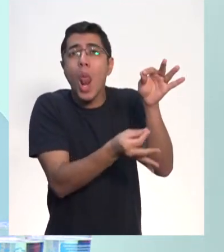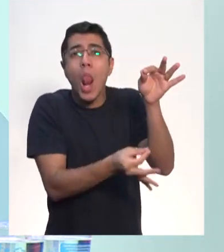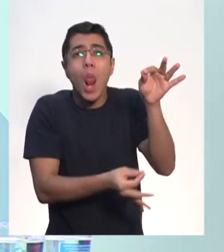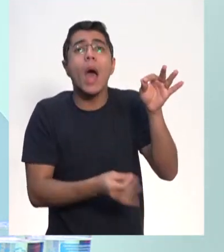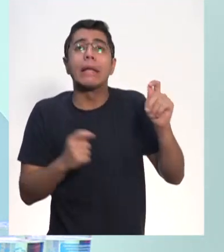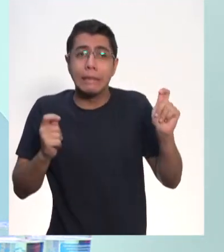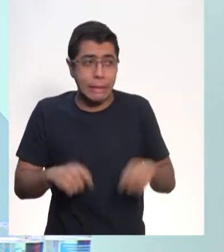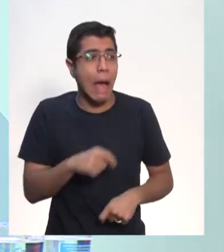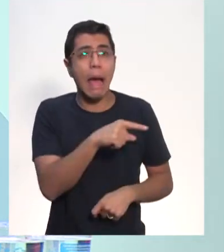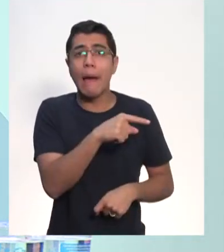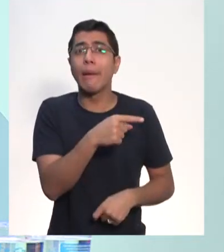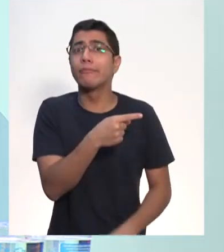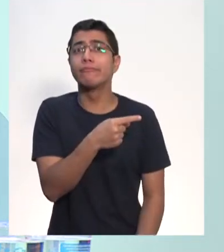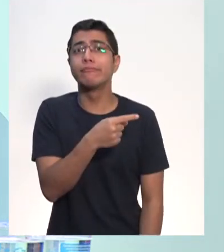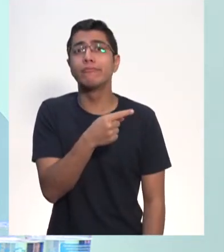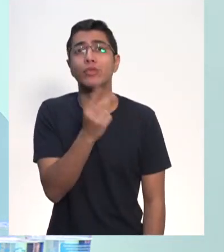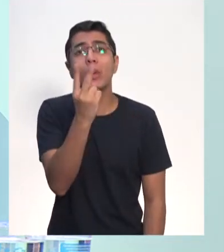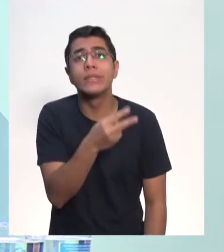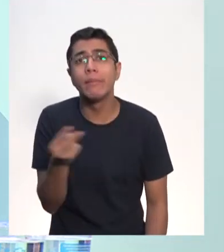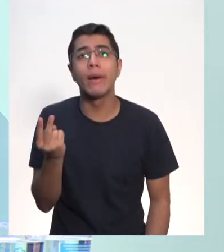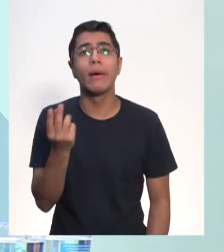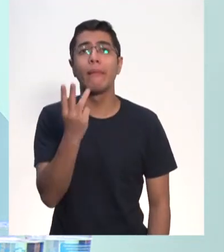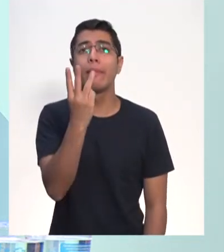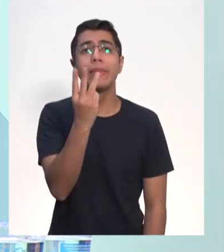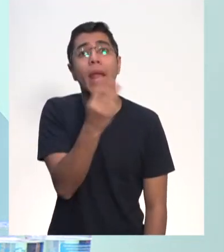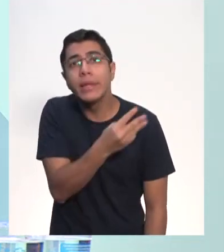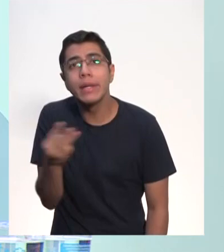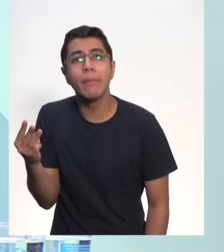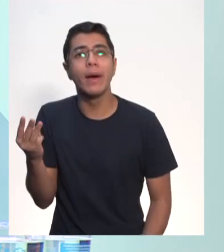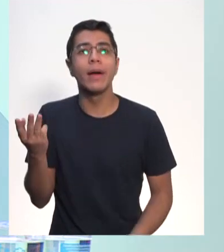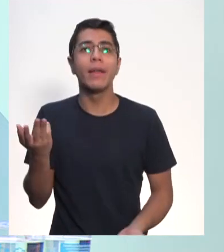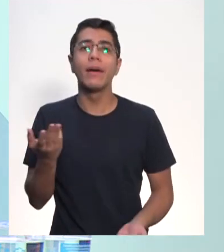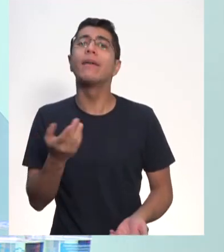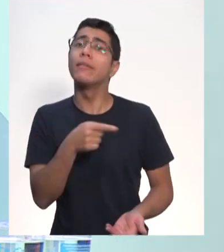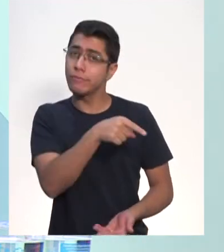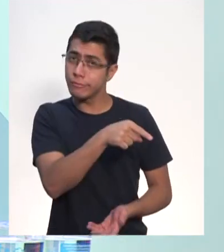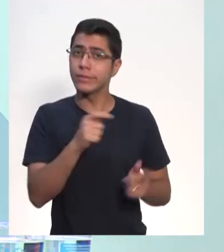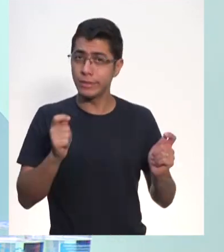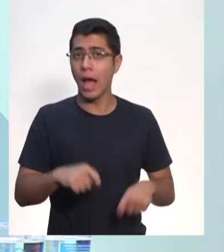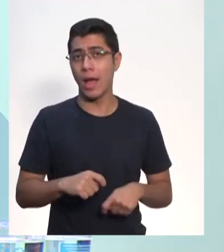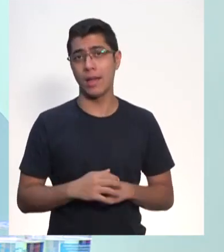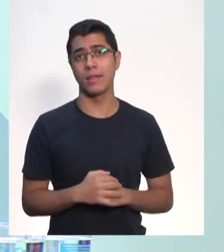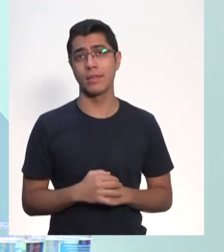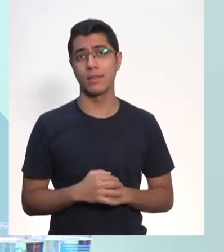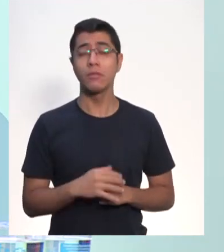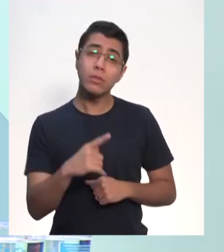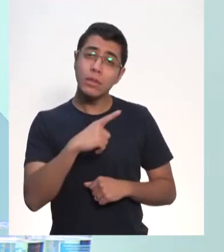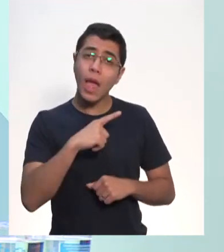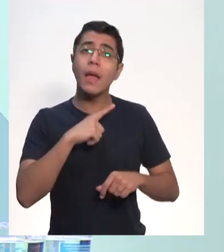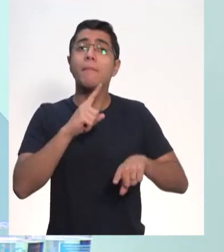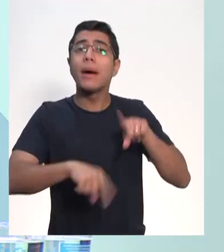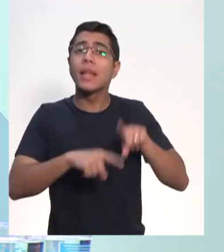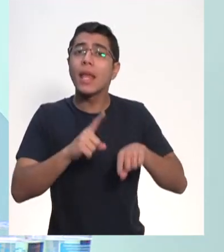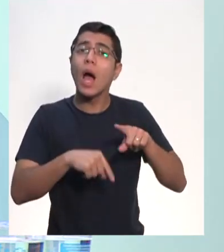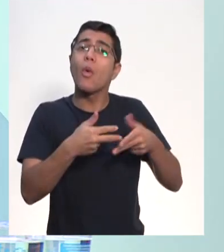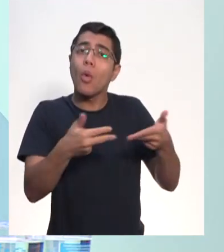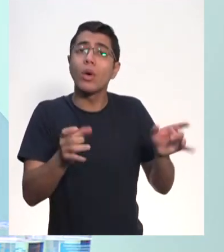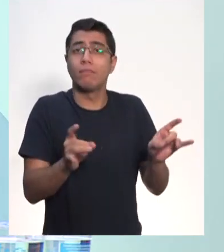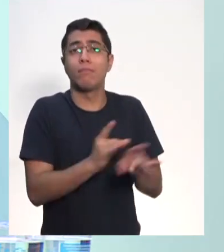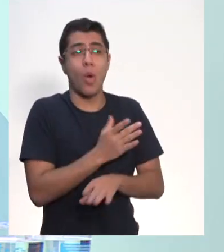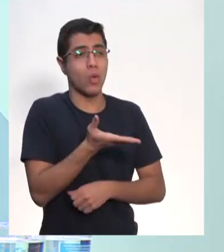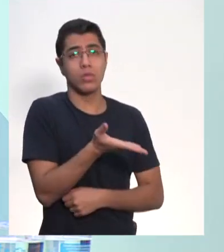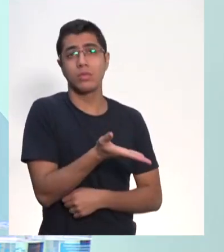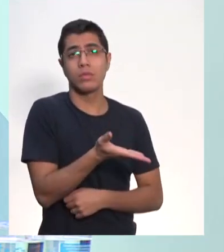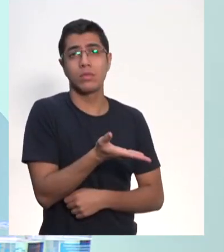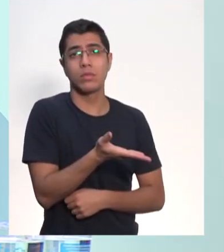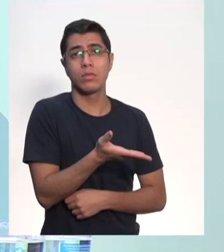do tempo também, e tem um material rico, né, que não precisa necessariamente ser desenvolvida naquela TPC, mas ele pode